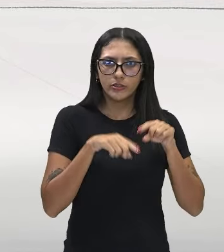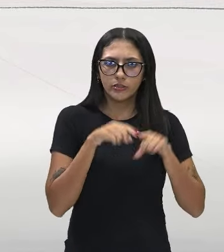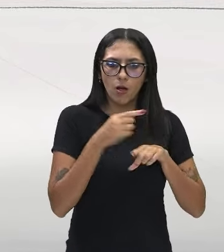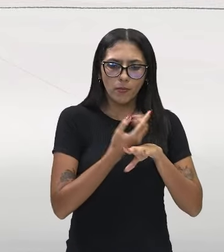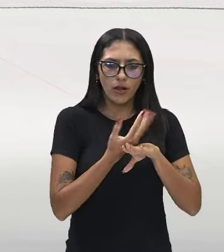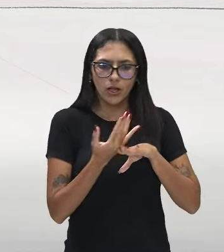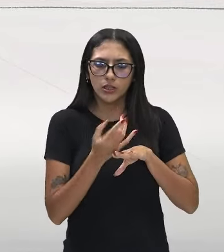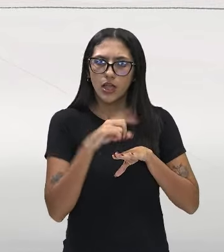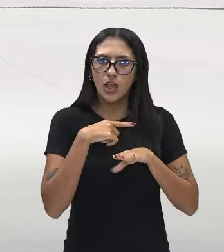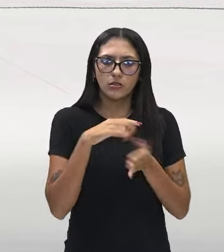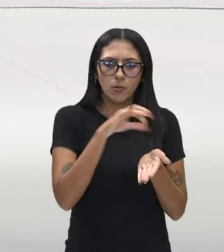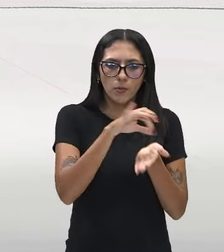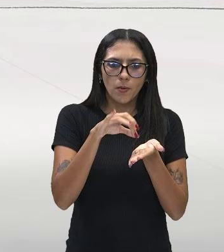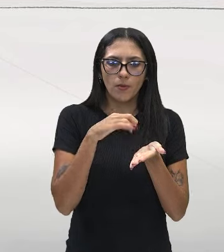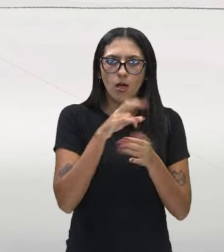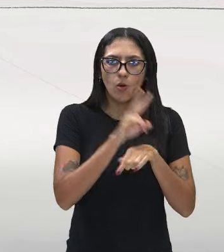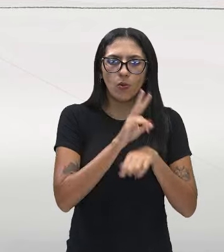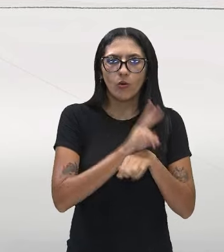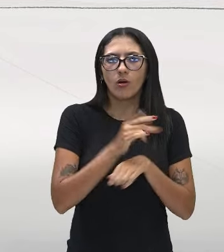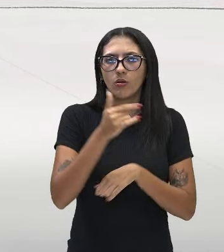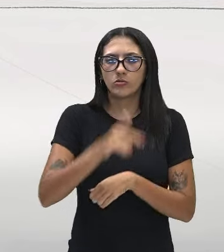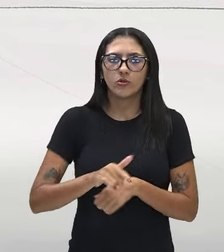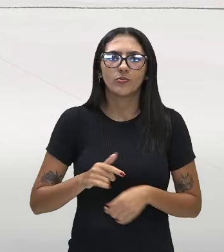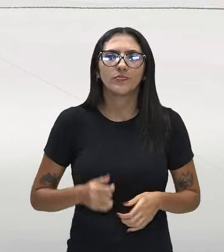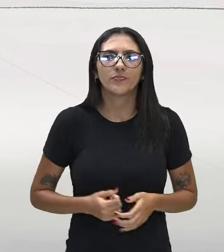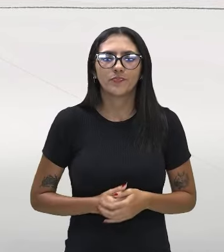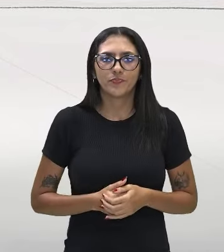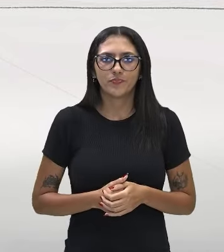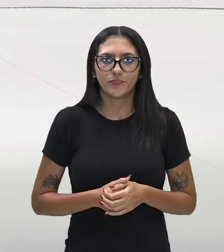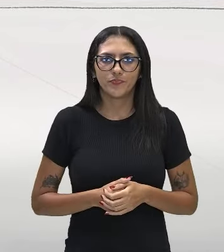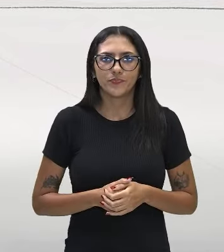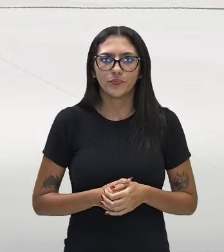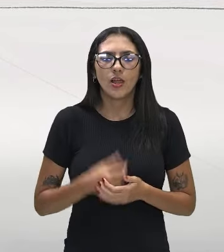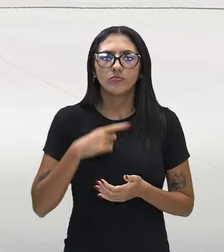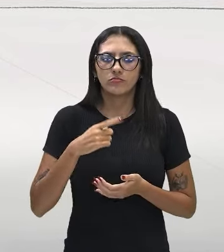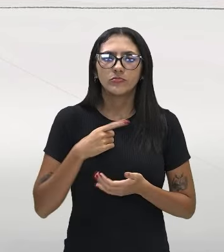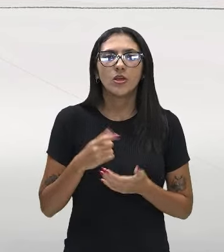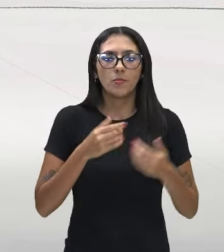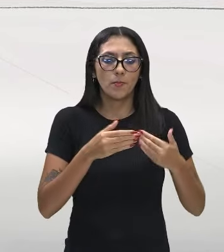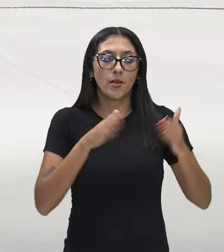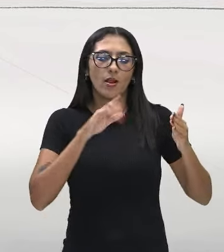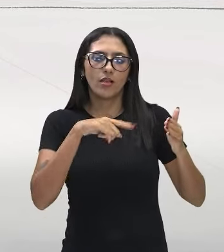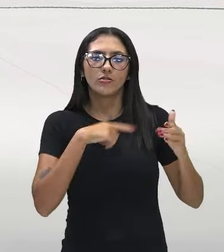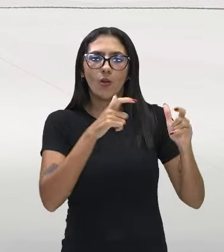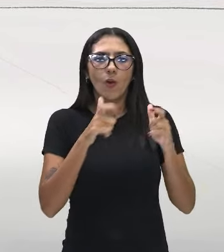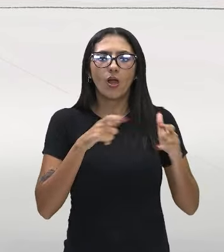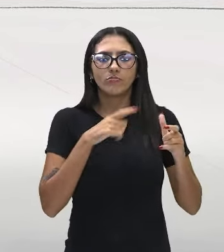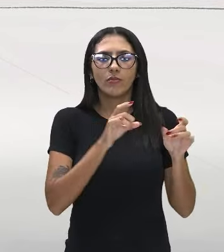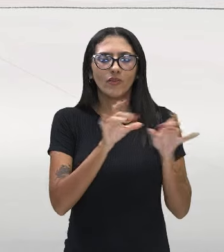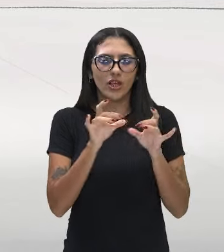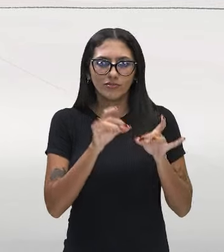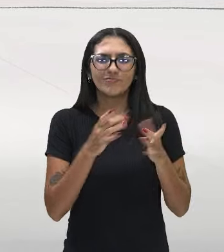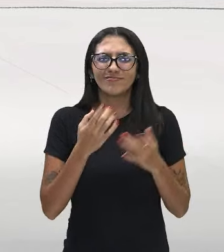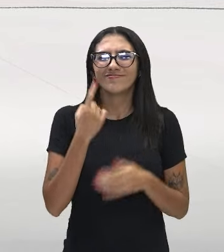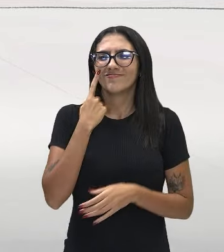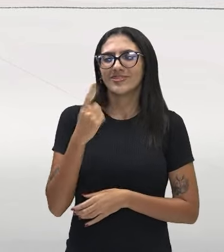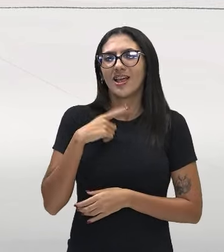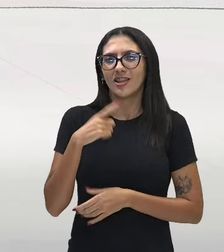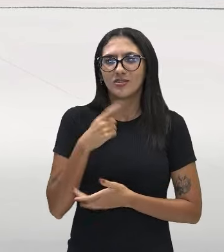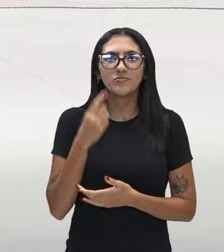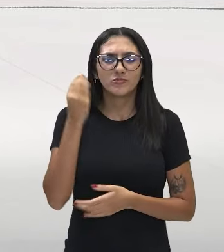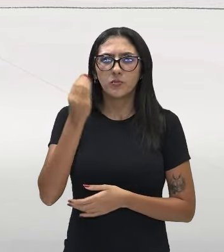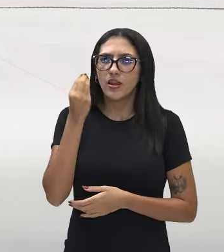ela abriu um restaurante com vários pratos feitos com a Vitória Regia, né? Olha só a visão dessa